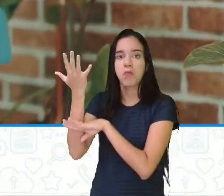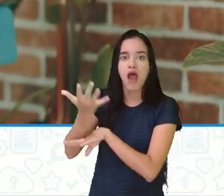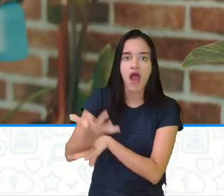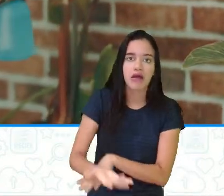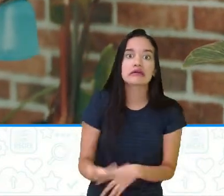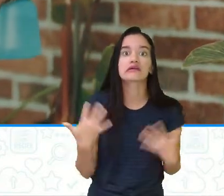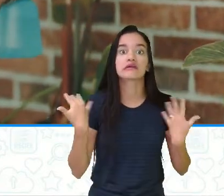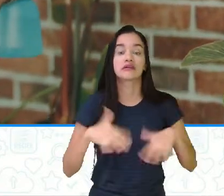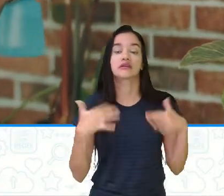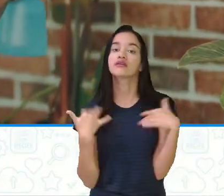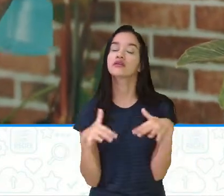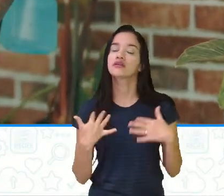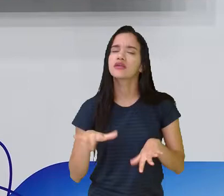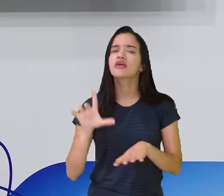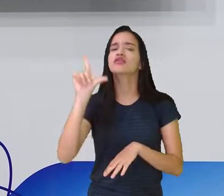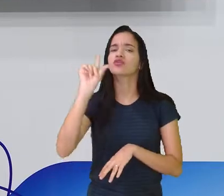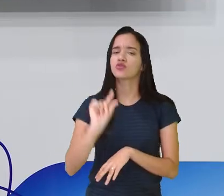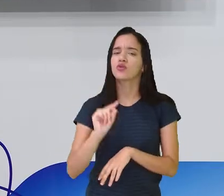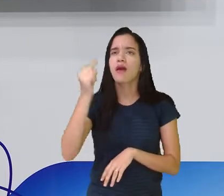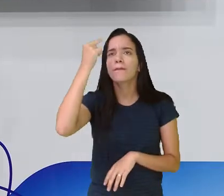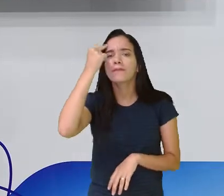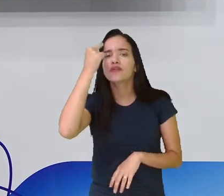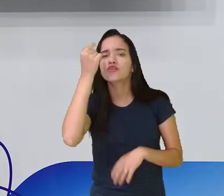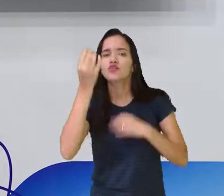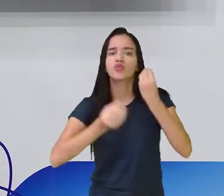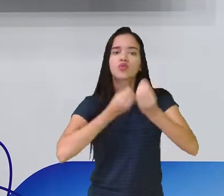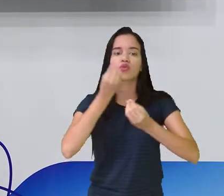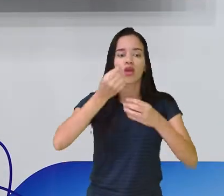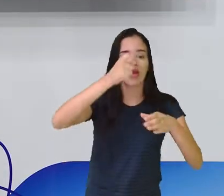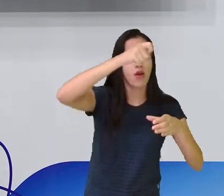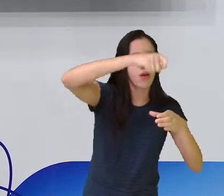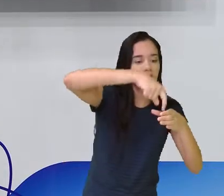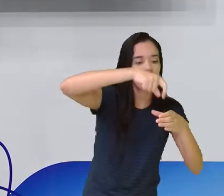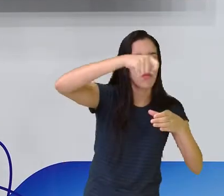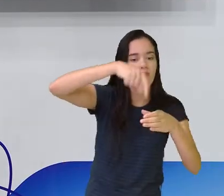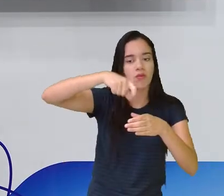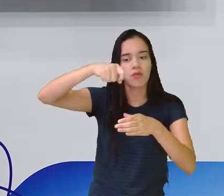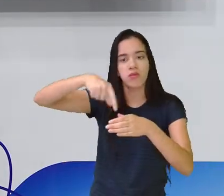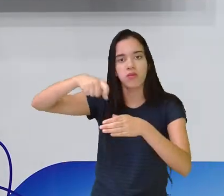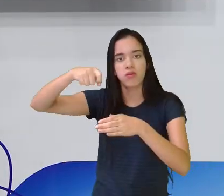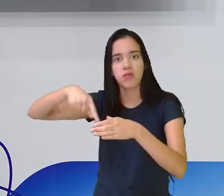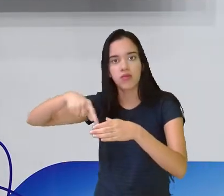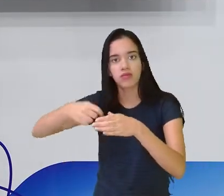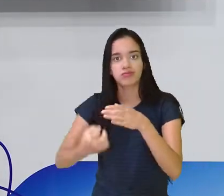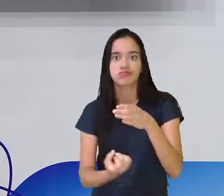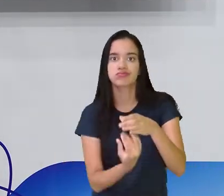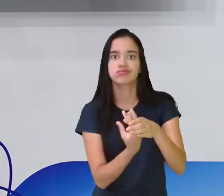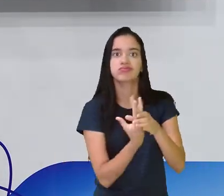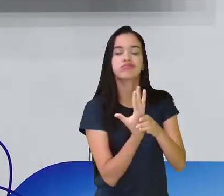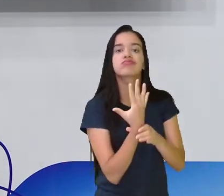reduzir o desmatamento, a gente tem que pensar a forma de plantar, não de tirar da natureza, porque a gente já